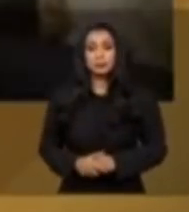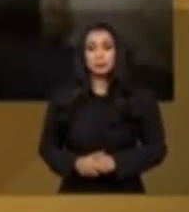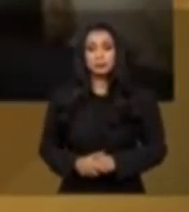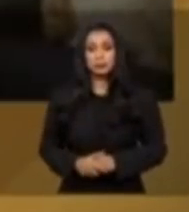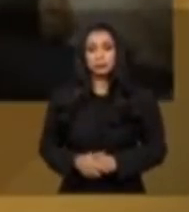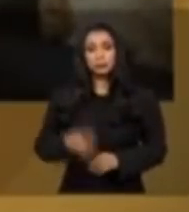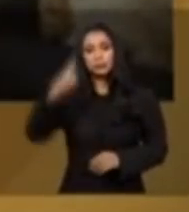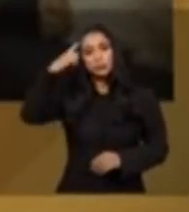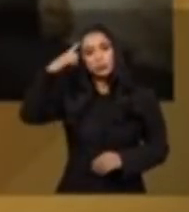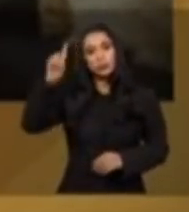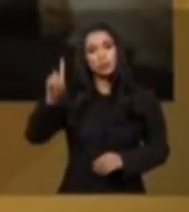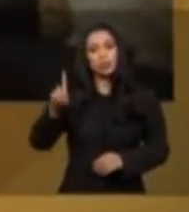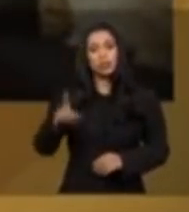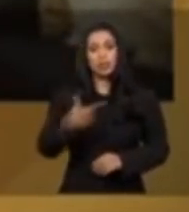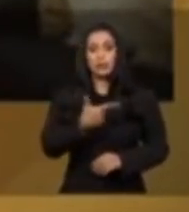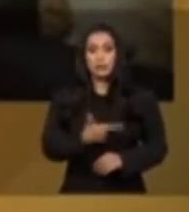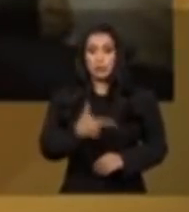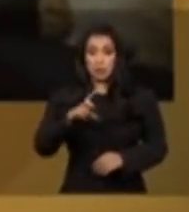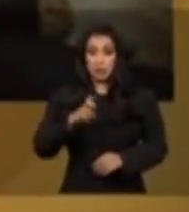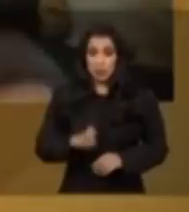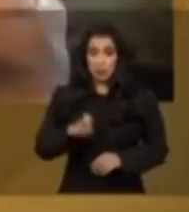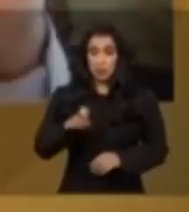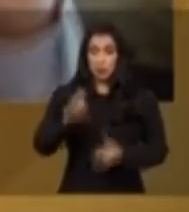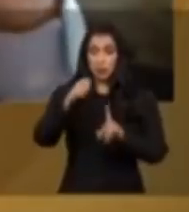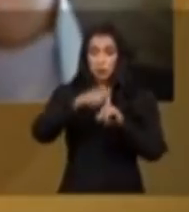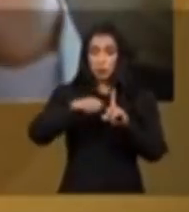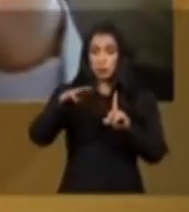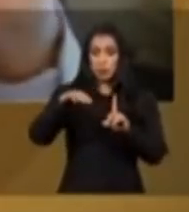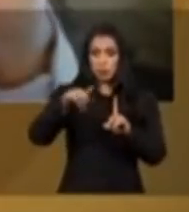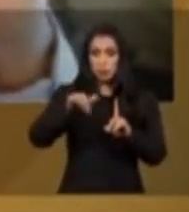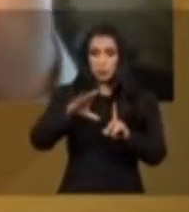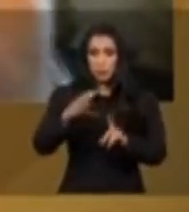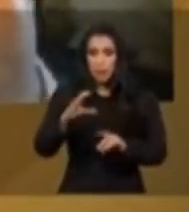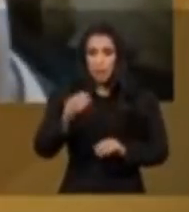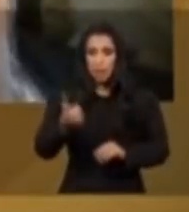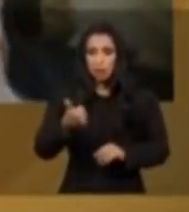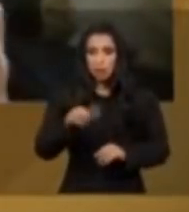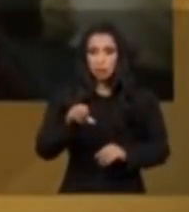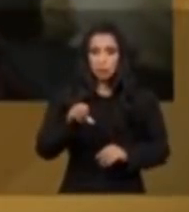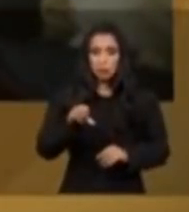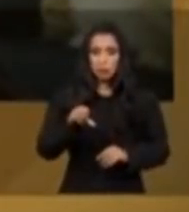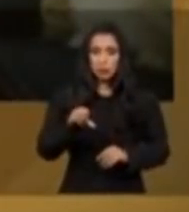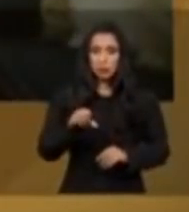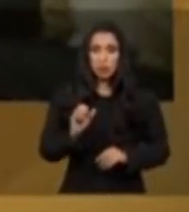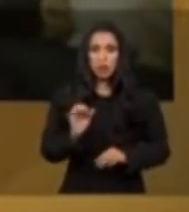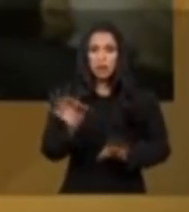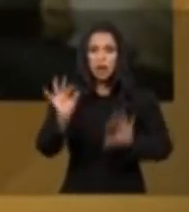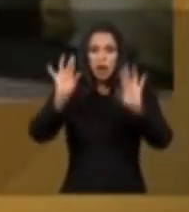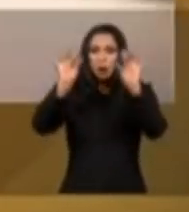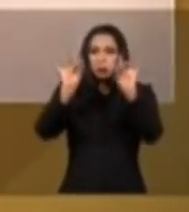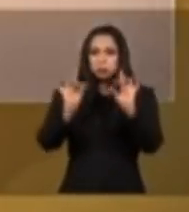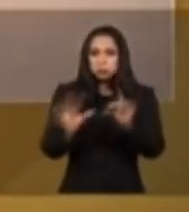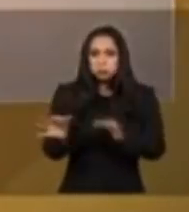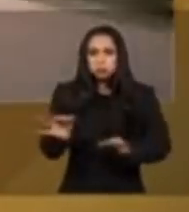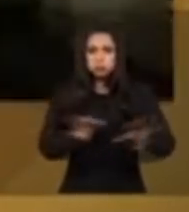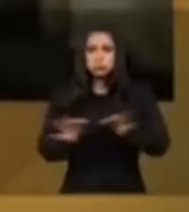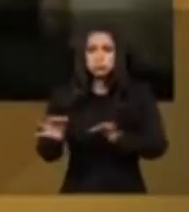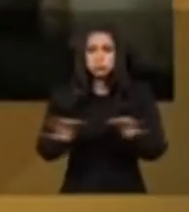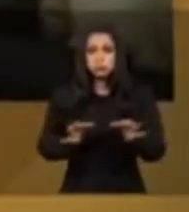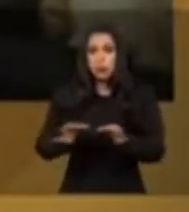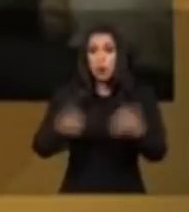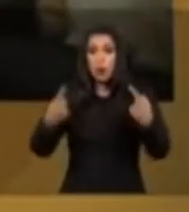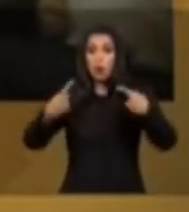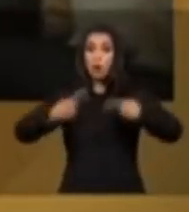no dia 25 de março de 2019, encontraram detalhado plano de um